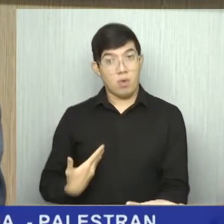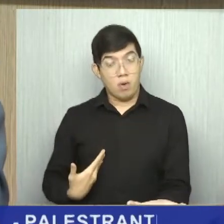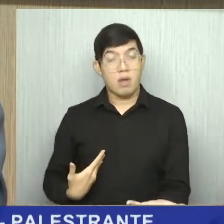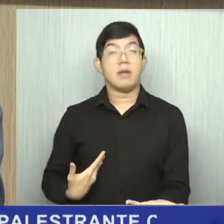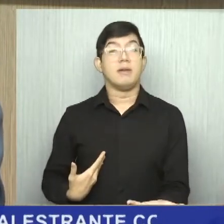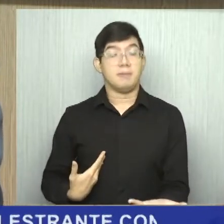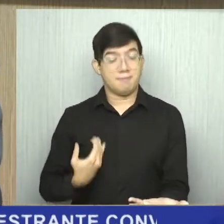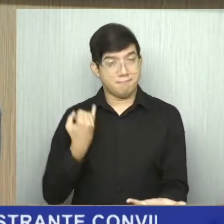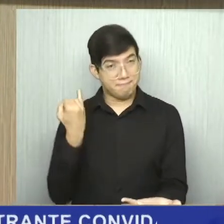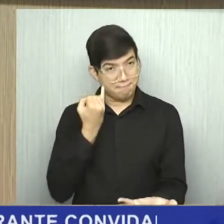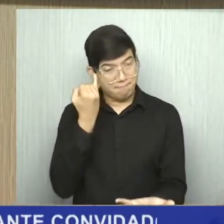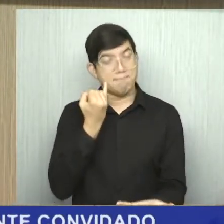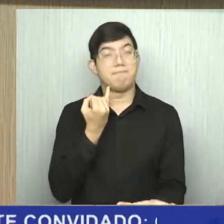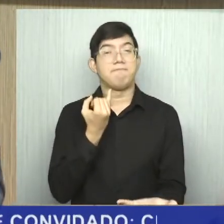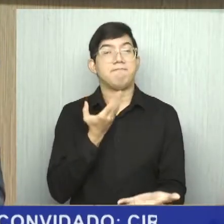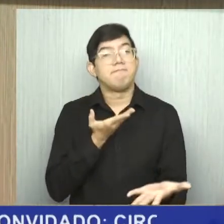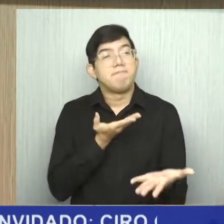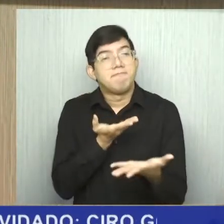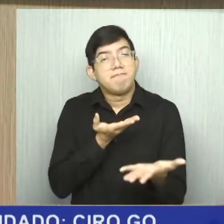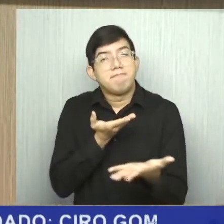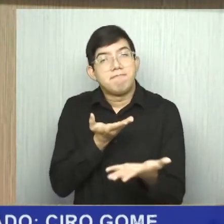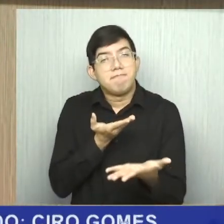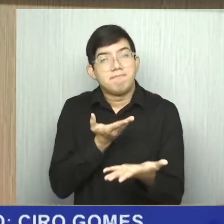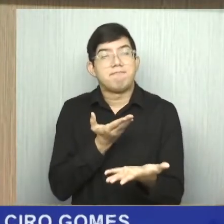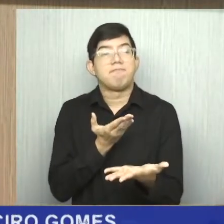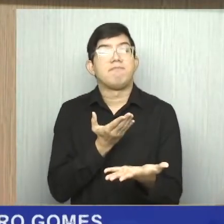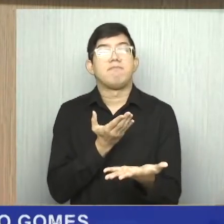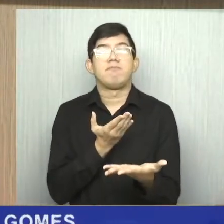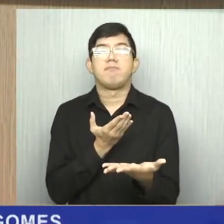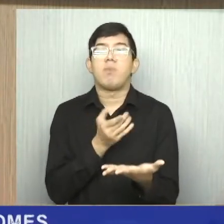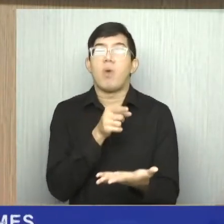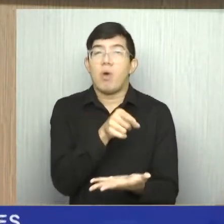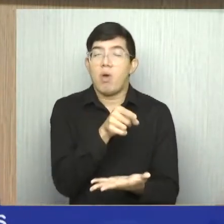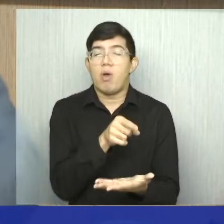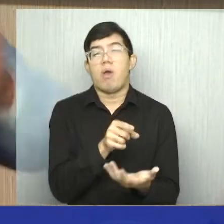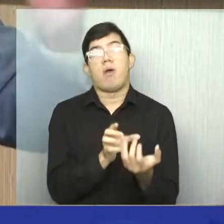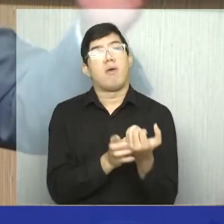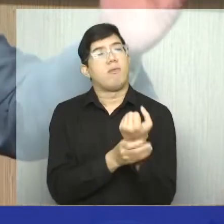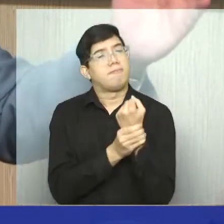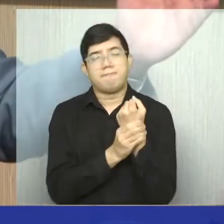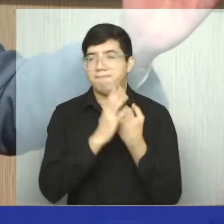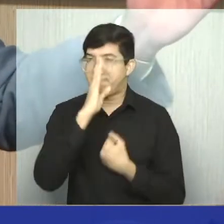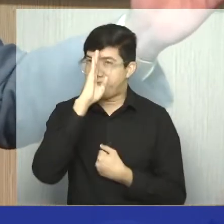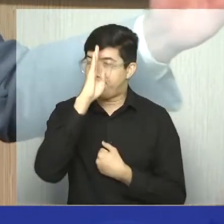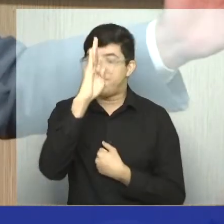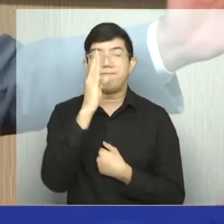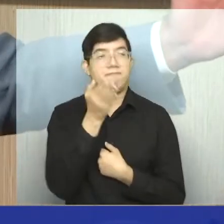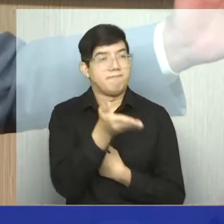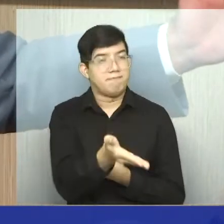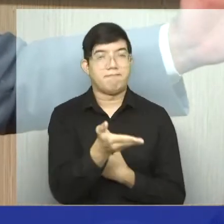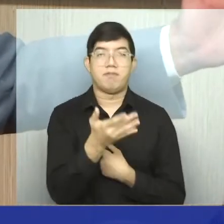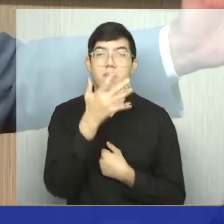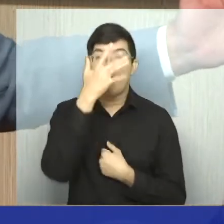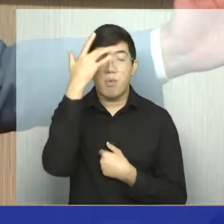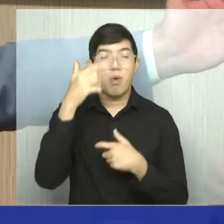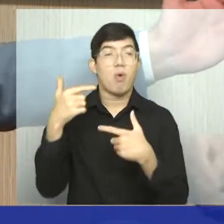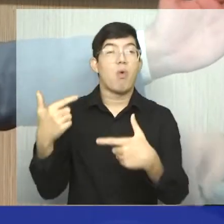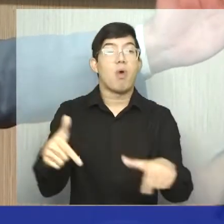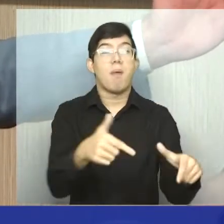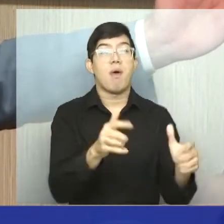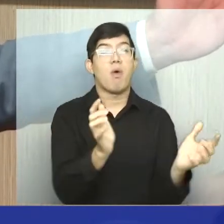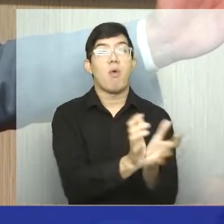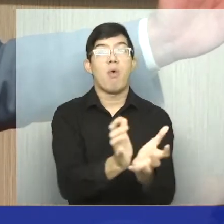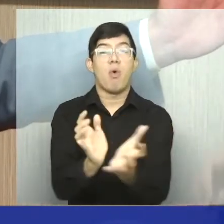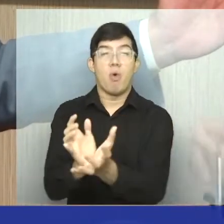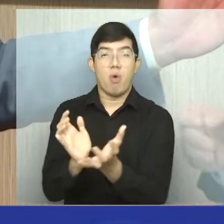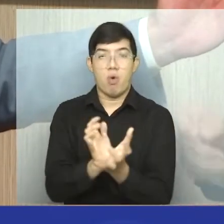e nesta relação, quem tem que ser protegido é a classe trabalhadora. Por quê? Em tempos marxista-leninista já era